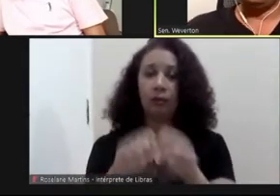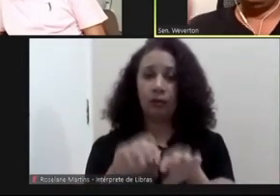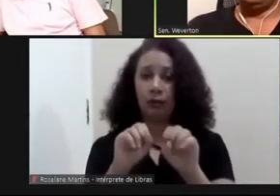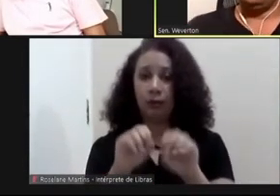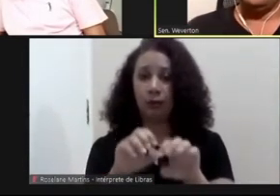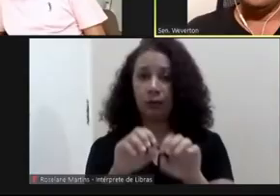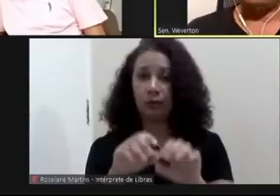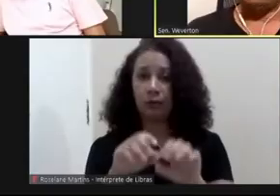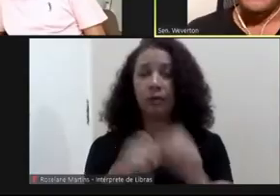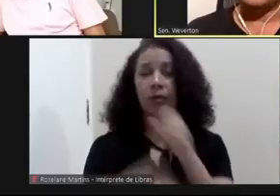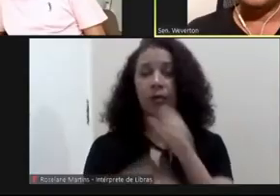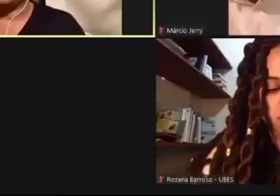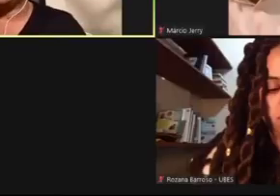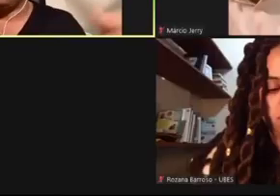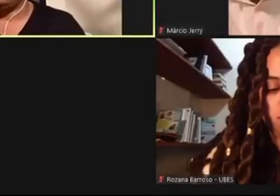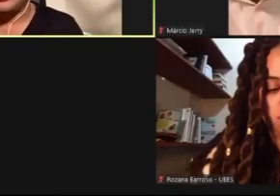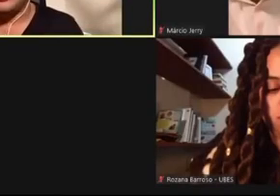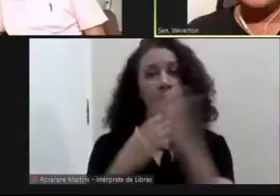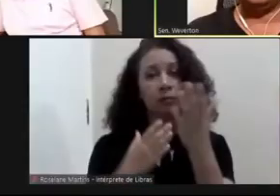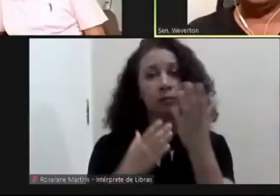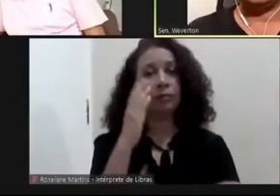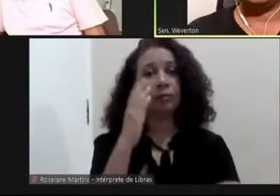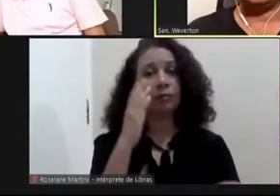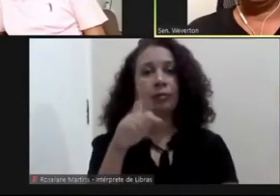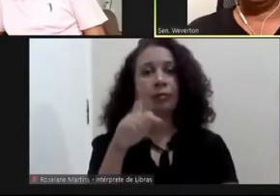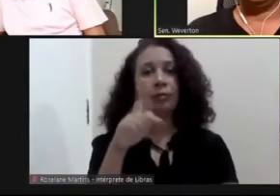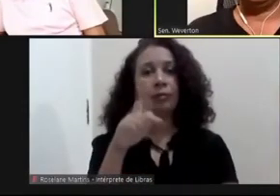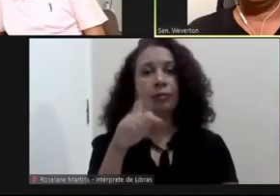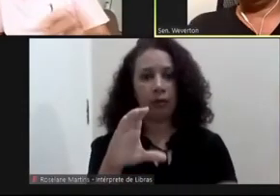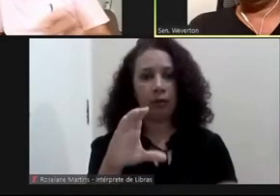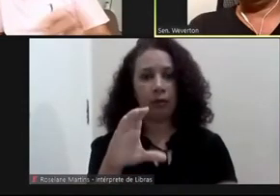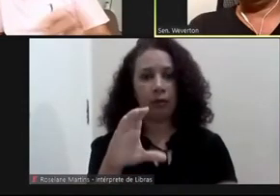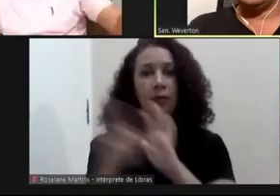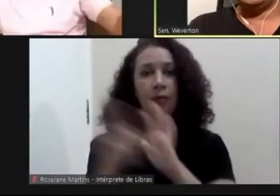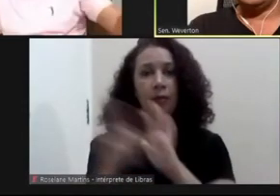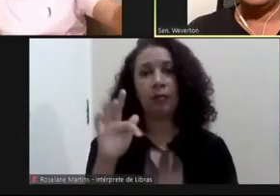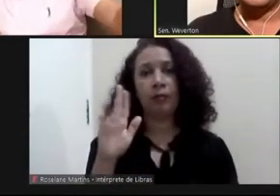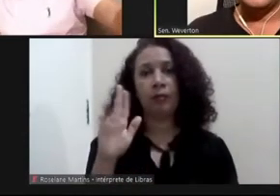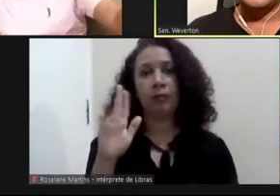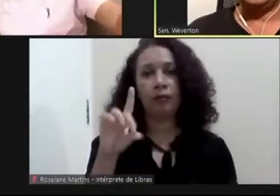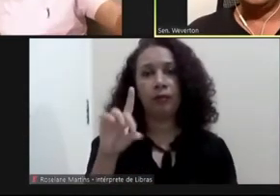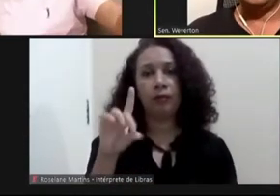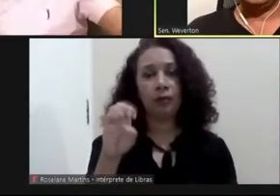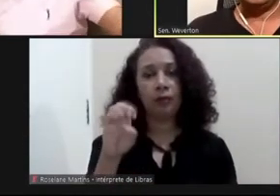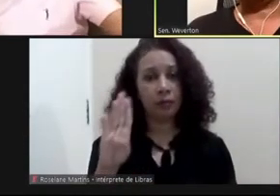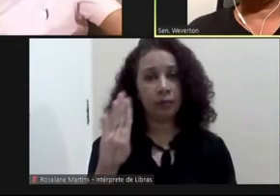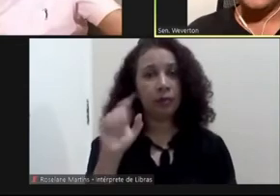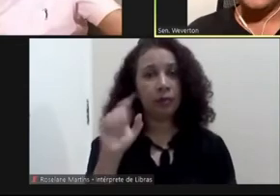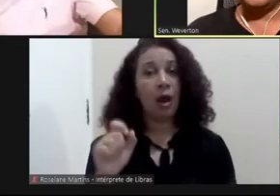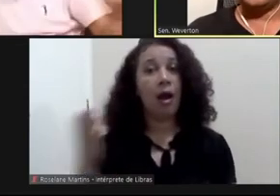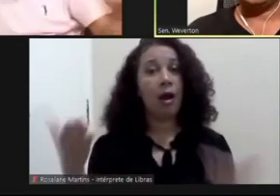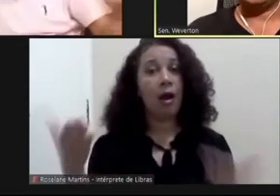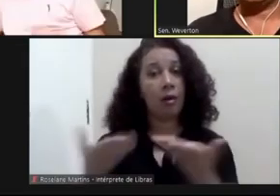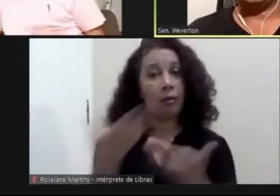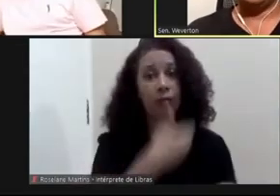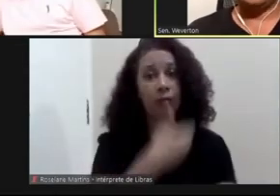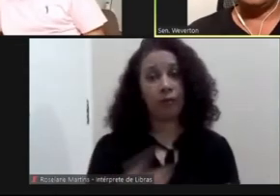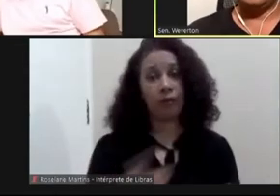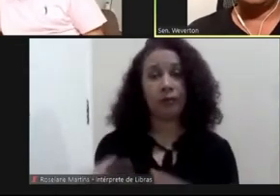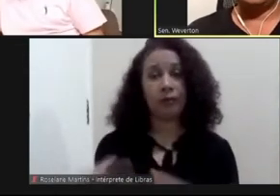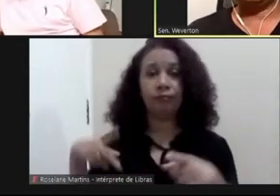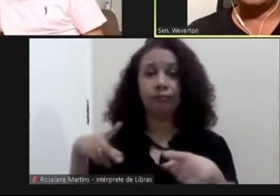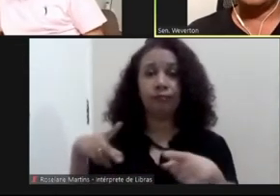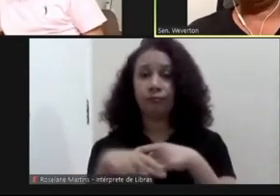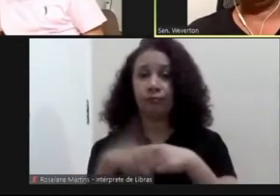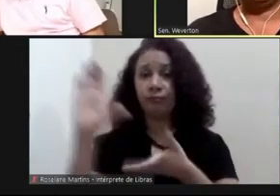aprovamos a PEC que trata o Fundeb no Brasil, e agora o governo, ele, além de cortar dinheiro para a educação,